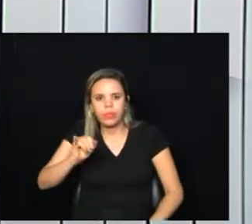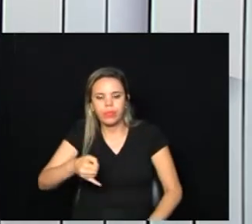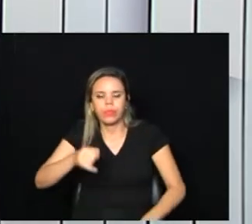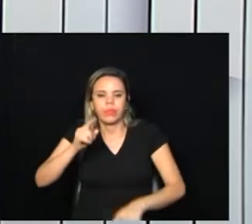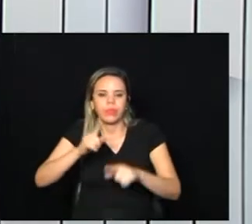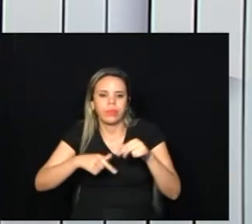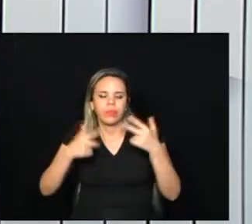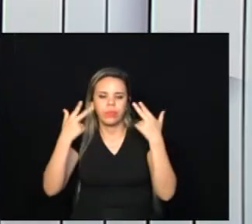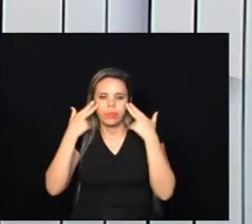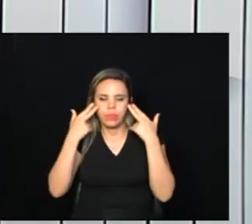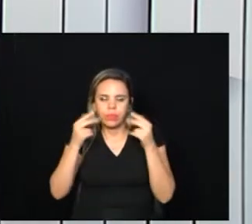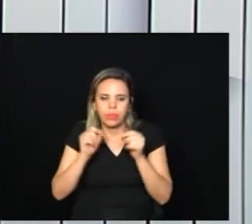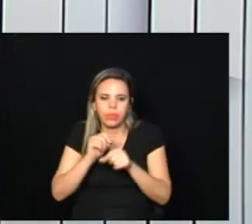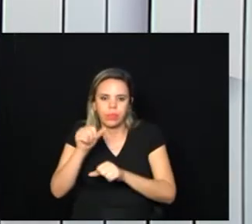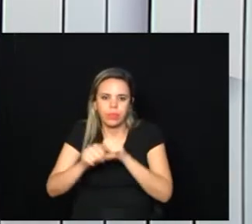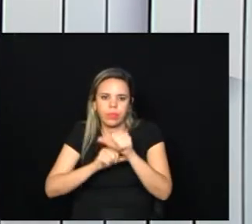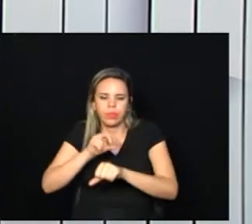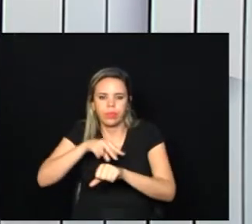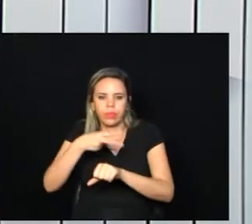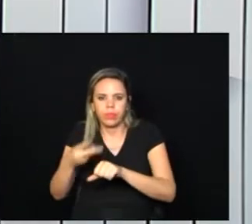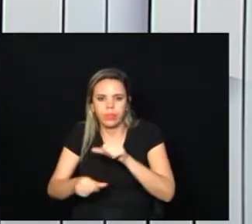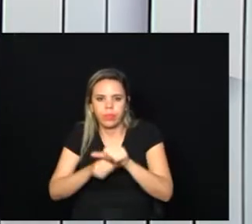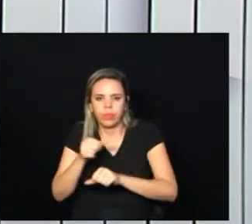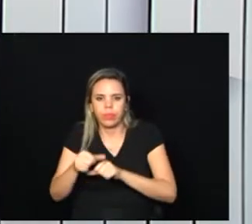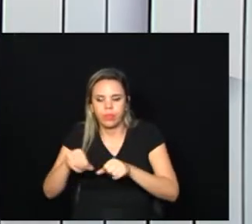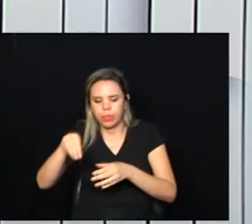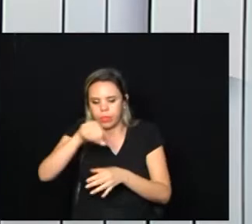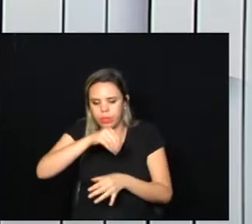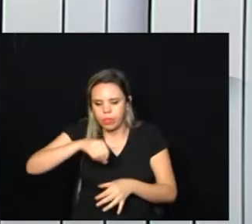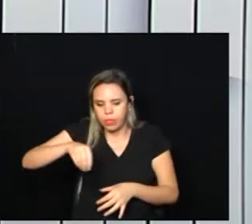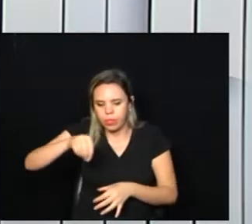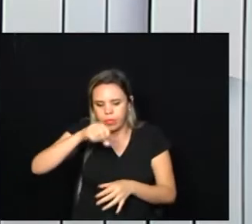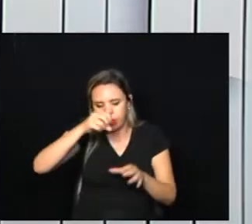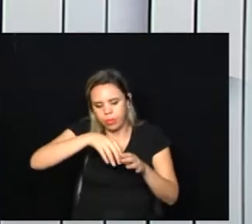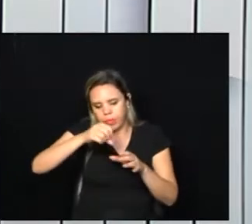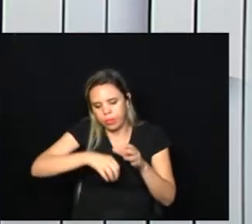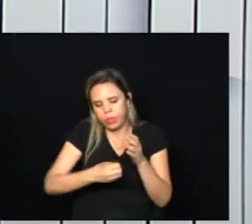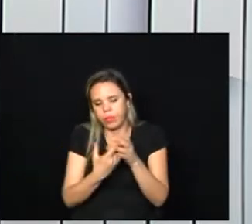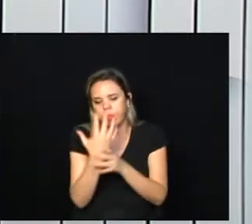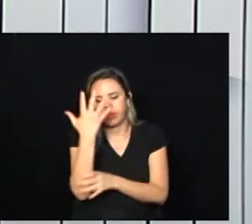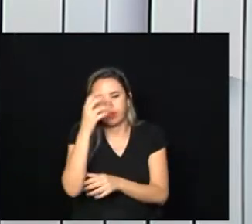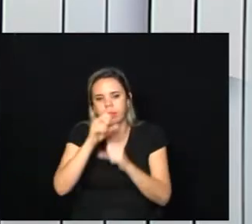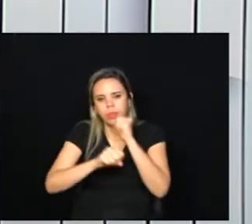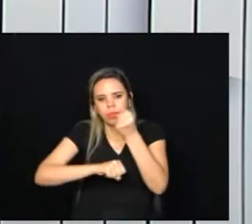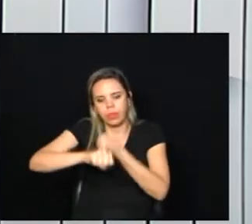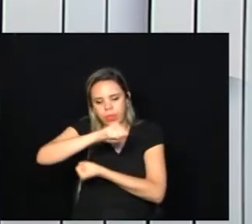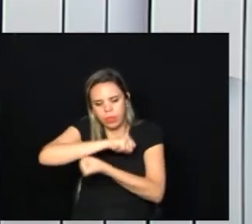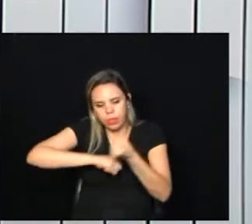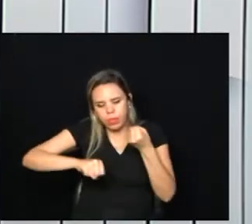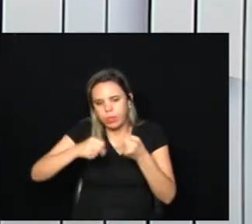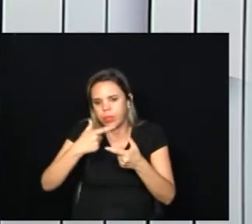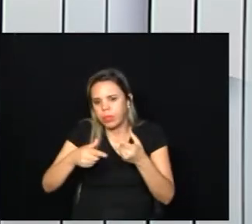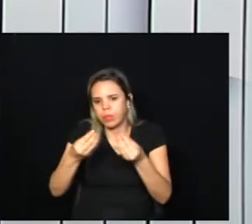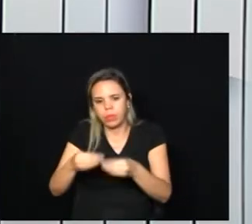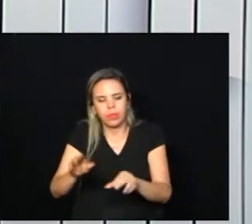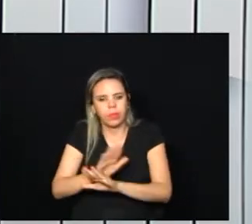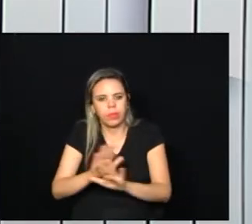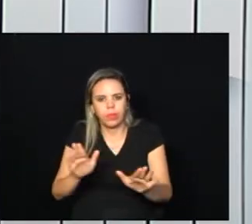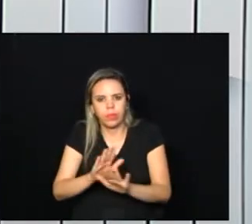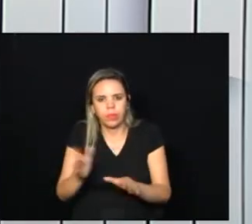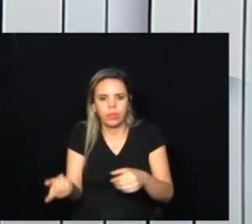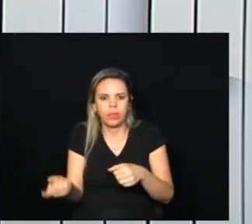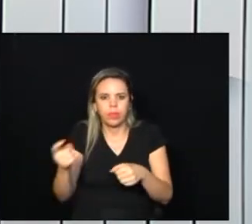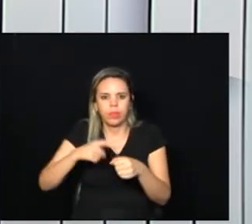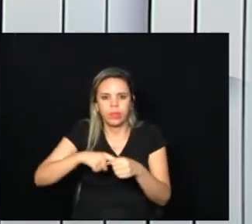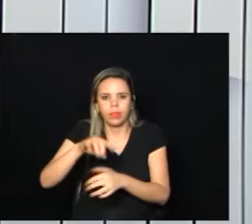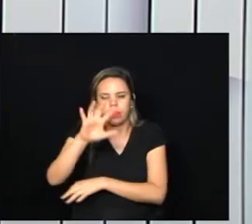materiais orgânicos e transformá-los em adubo, uma prática sustentável, sem desperdícios e que devolve